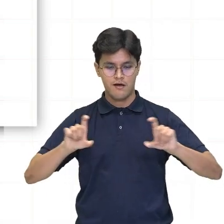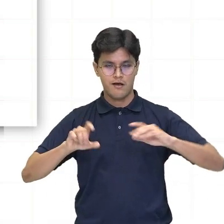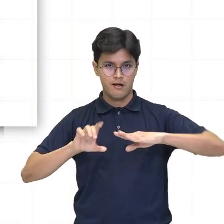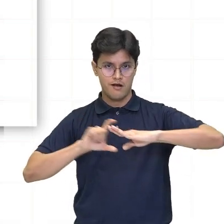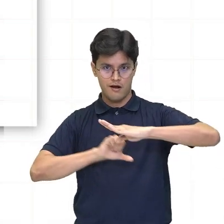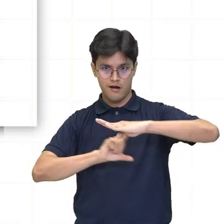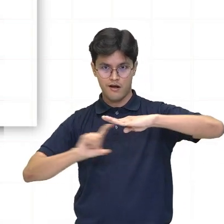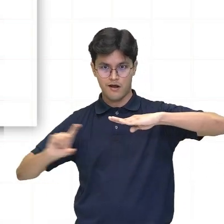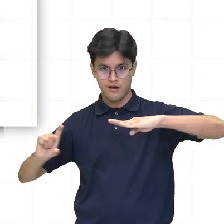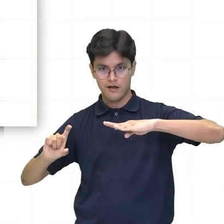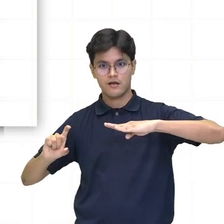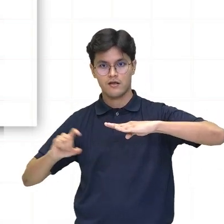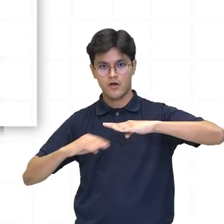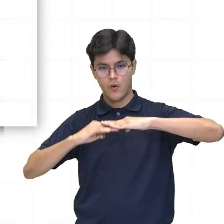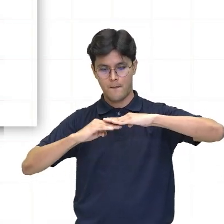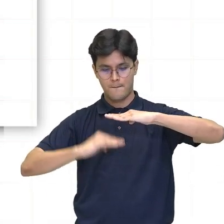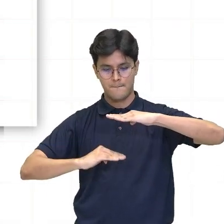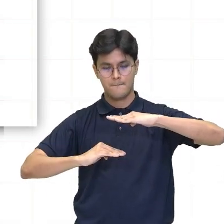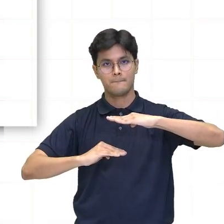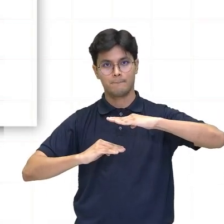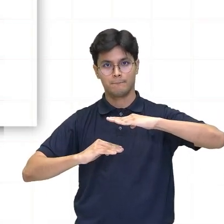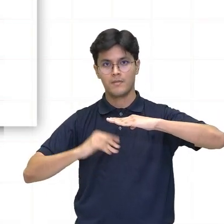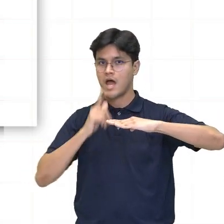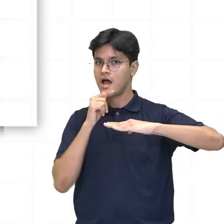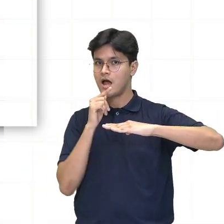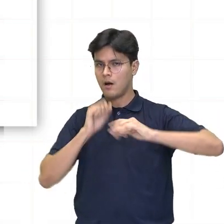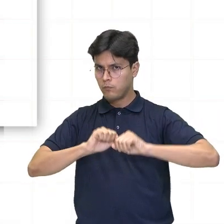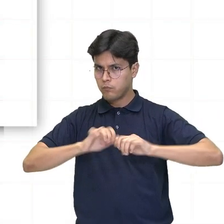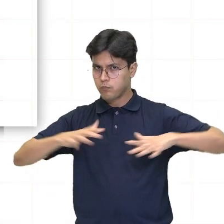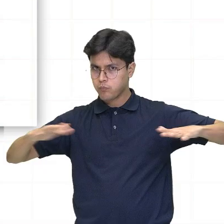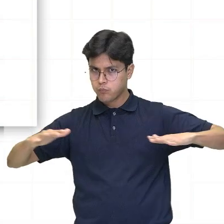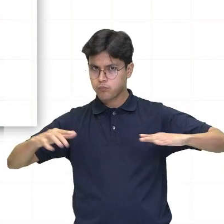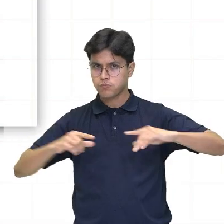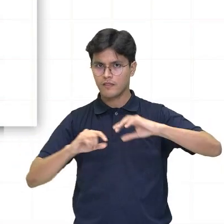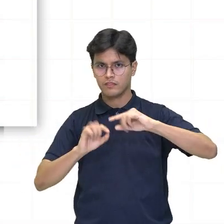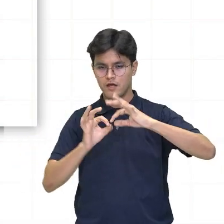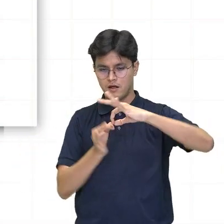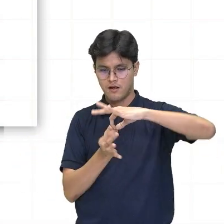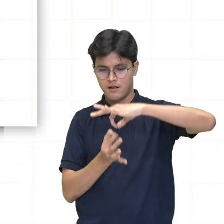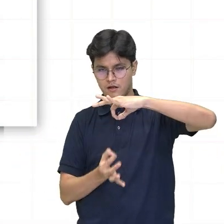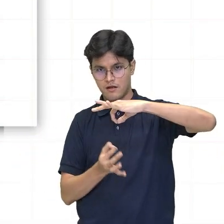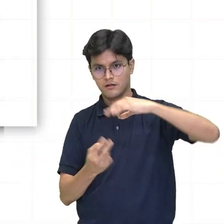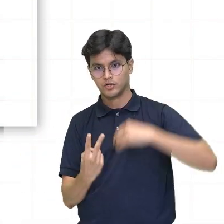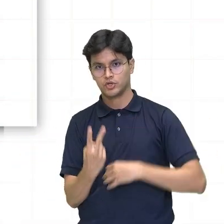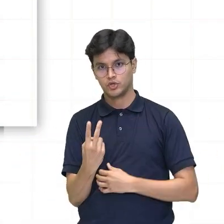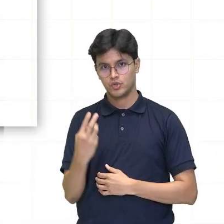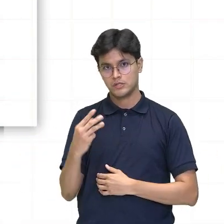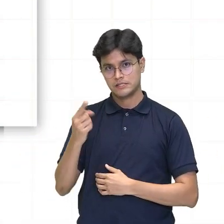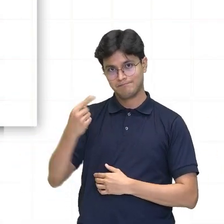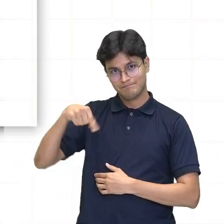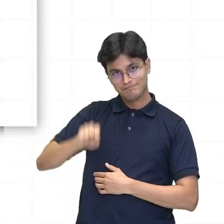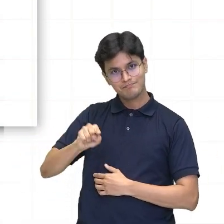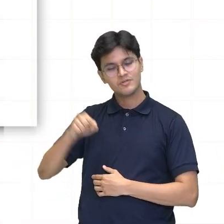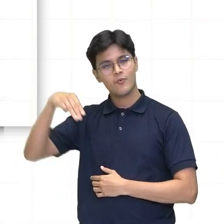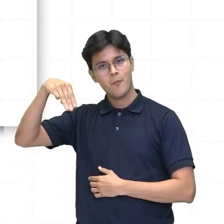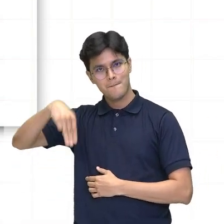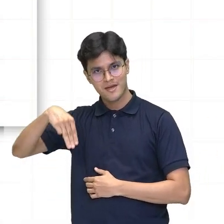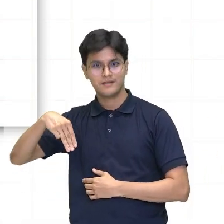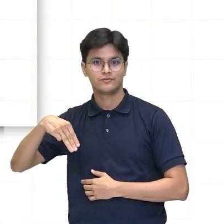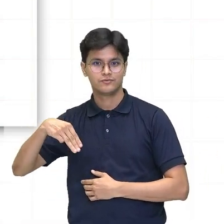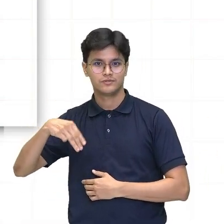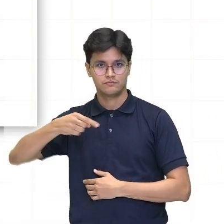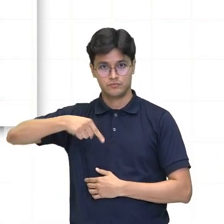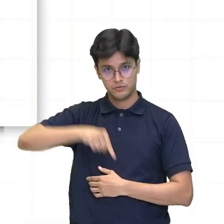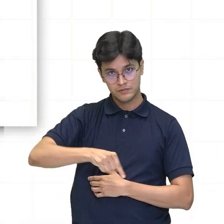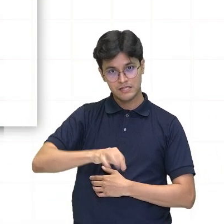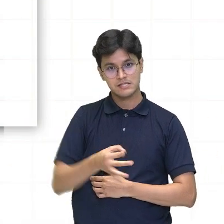né, de profundidade. E cada uma dessas plataformas, né, com suas características, a matéria prima, a presença